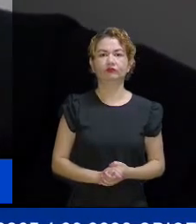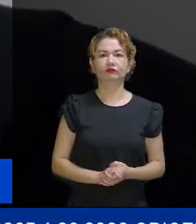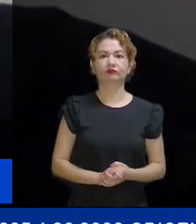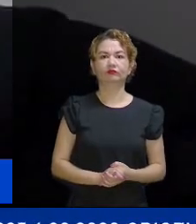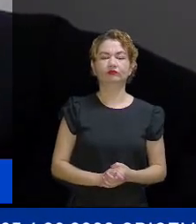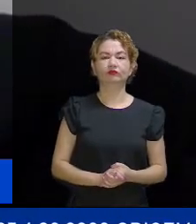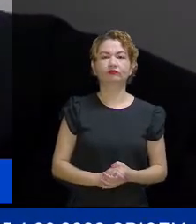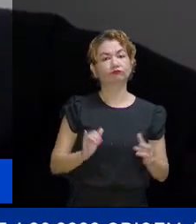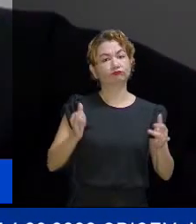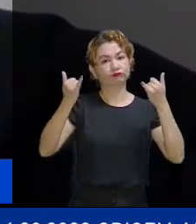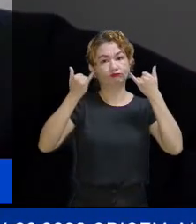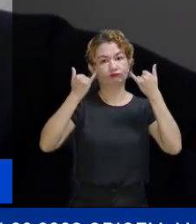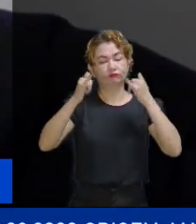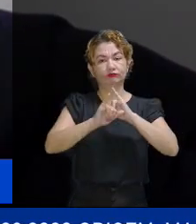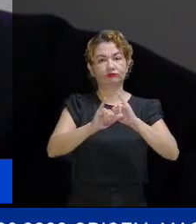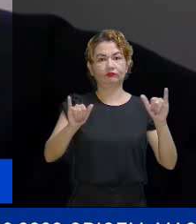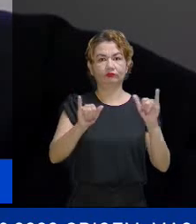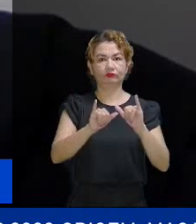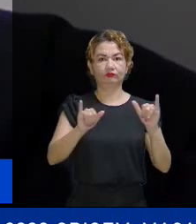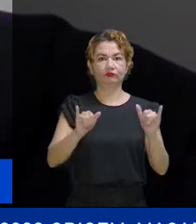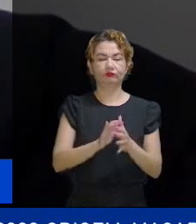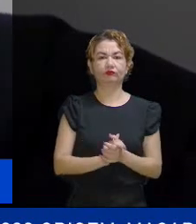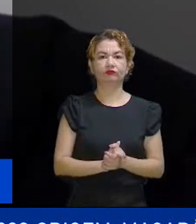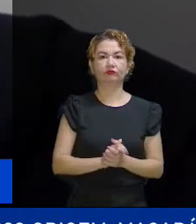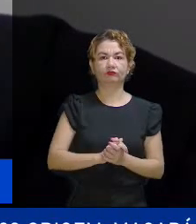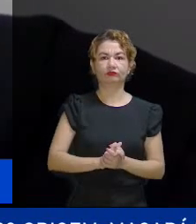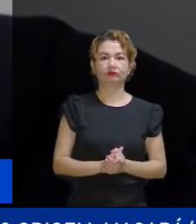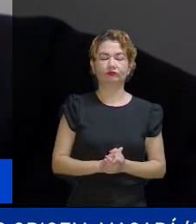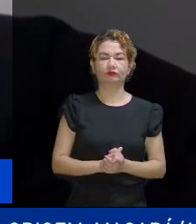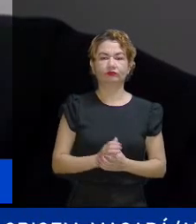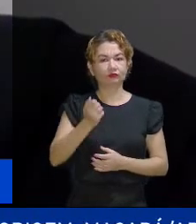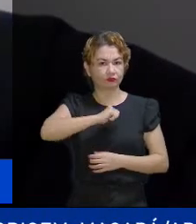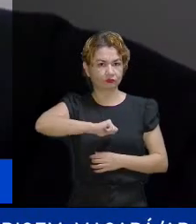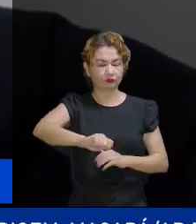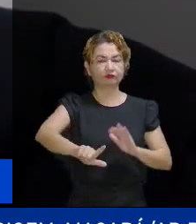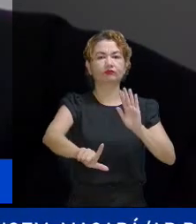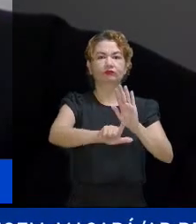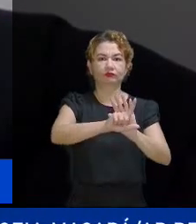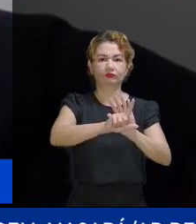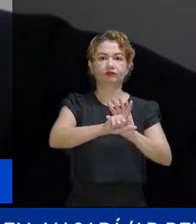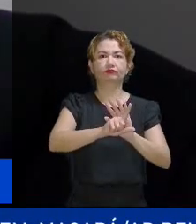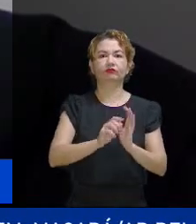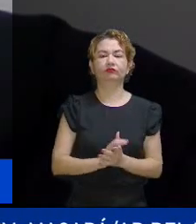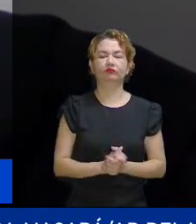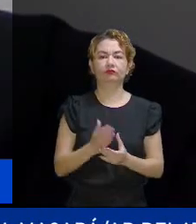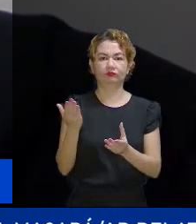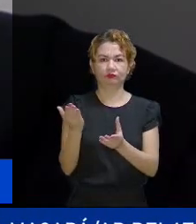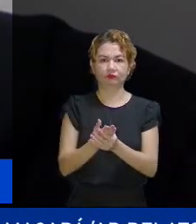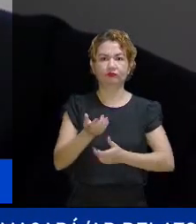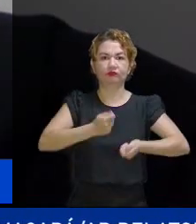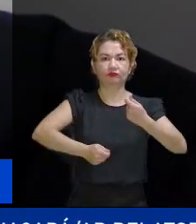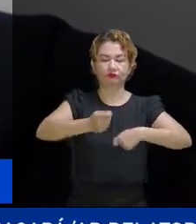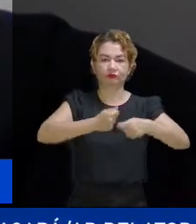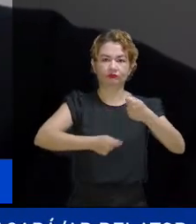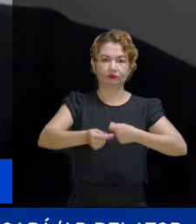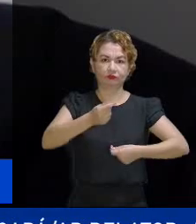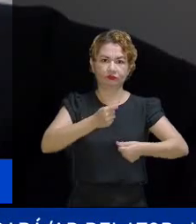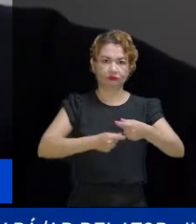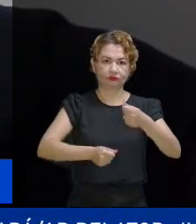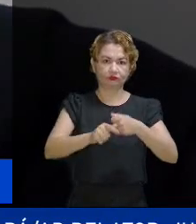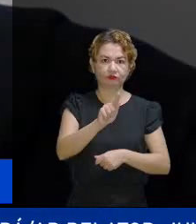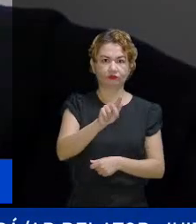as informações, defendendo a legalidade do ato administrativo e argumentando que a